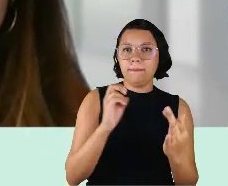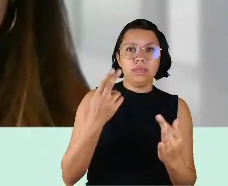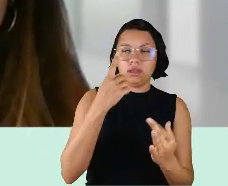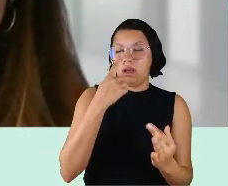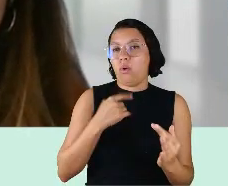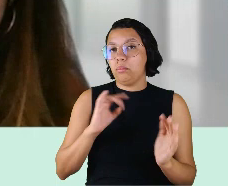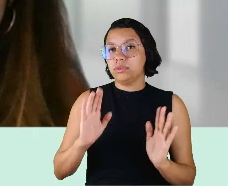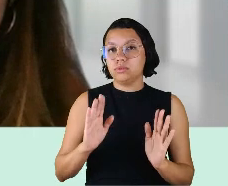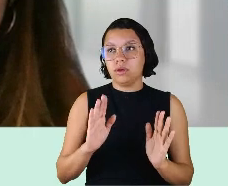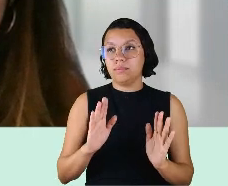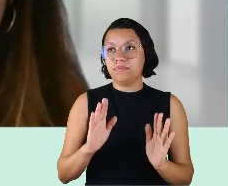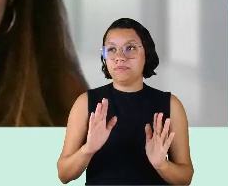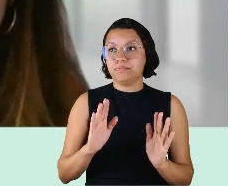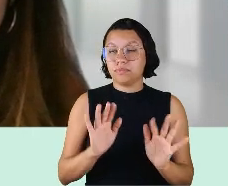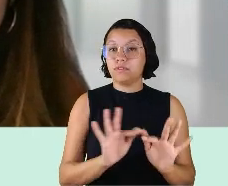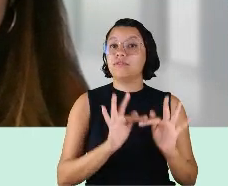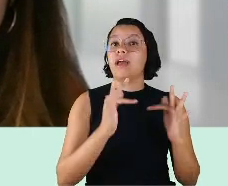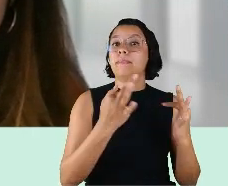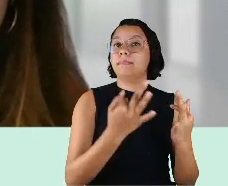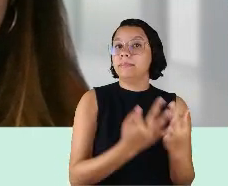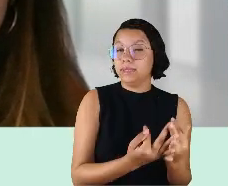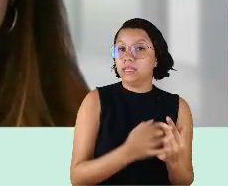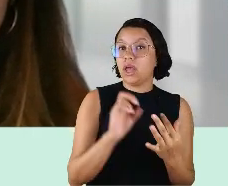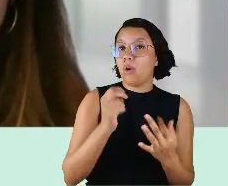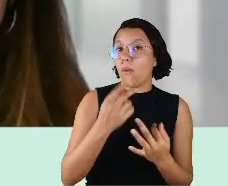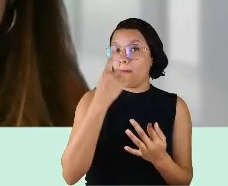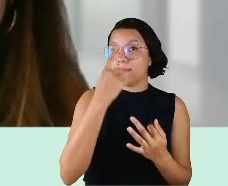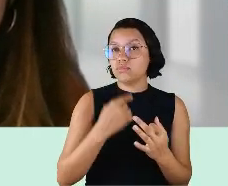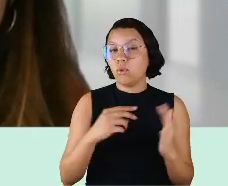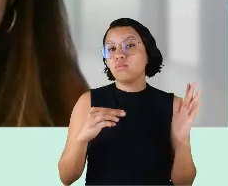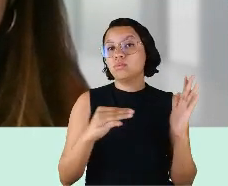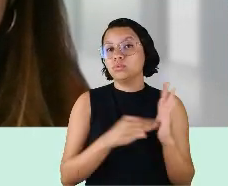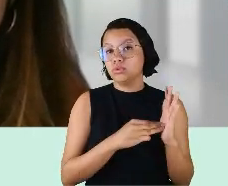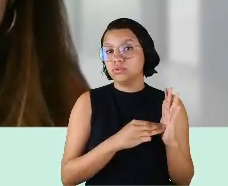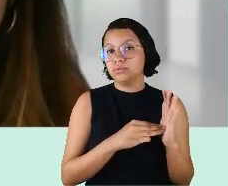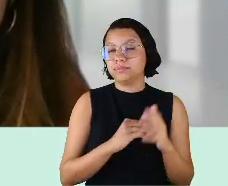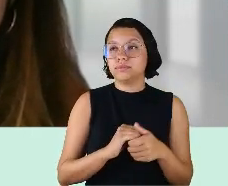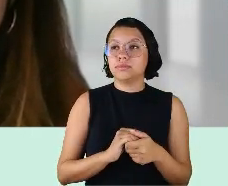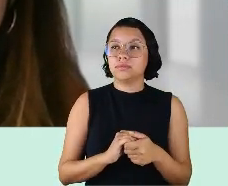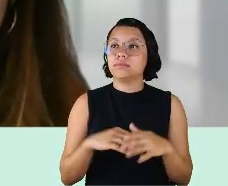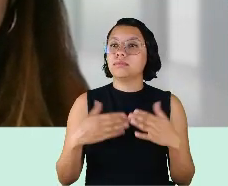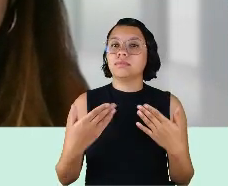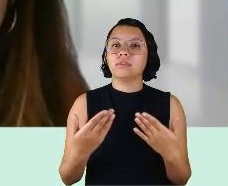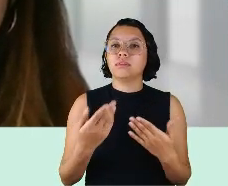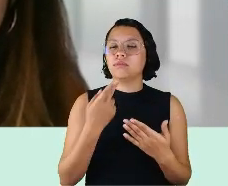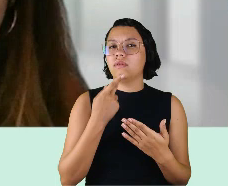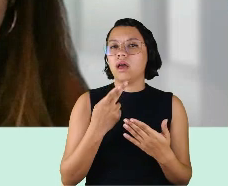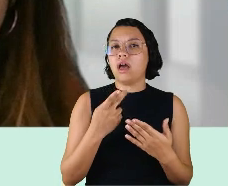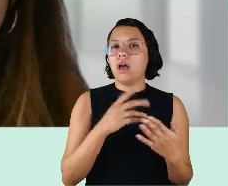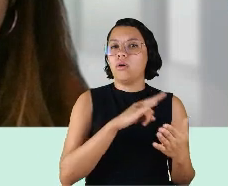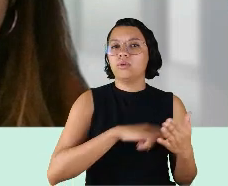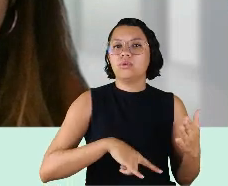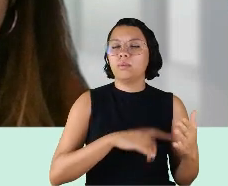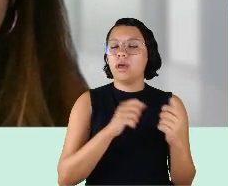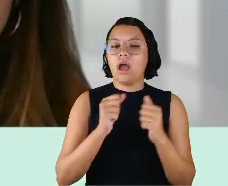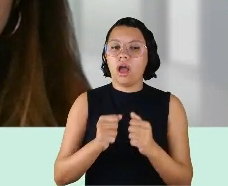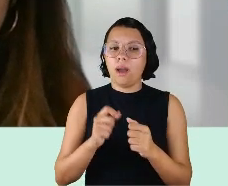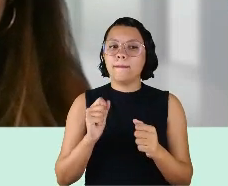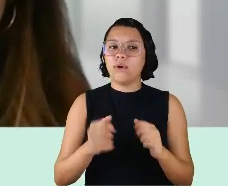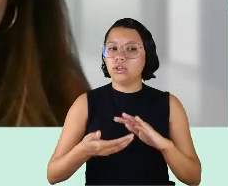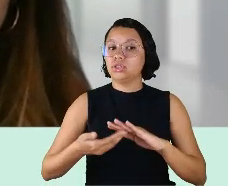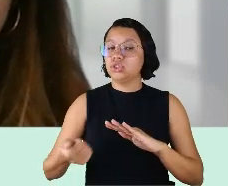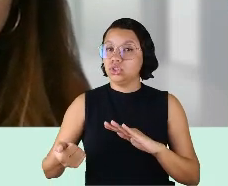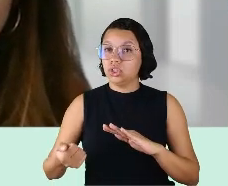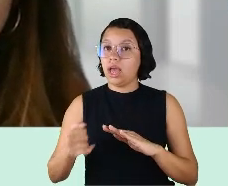ou pessoal. De ordem familiar ou pessoal. E aí diz que a autorização poderá